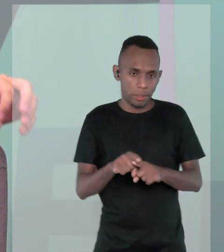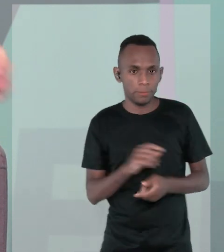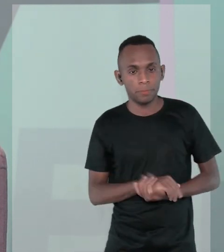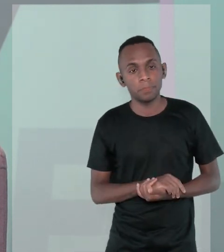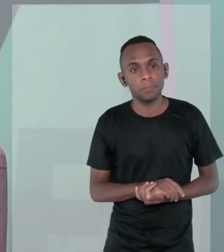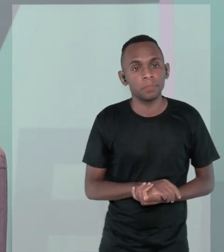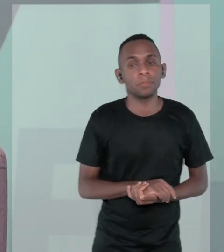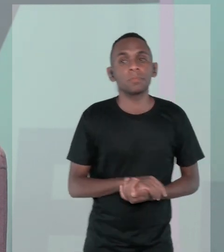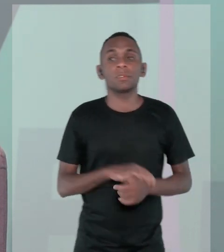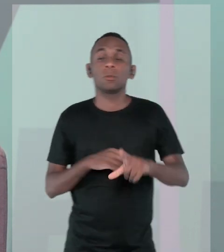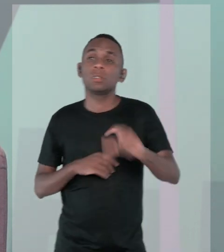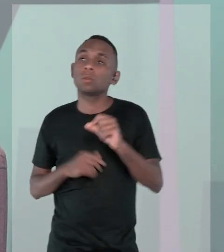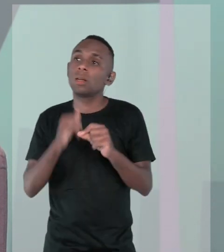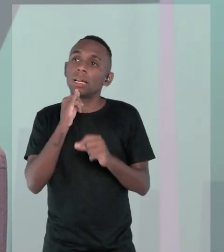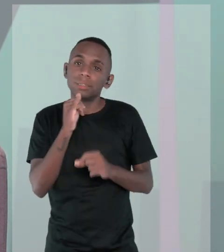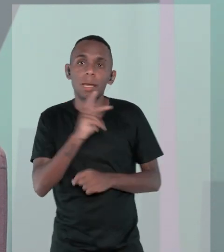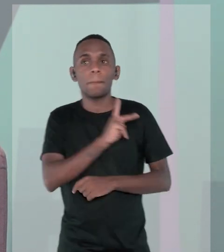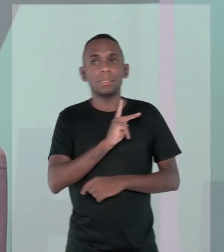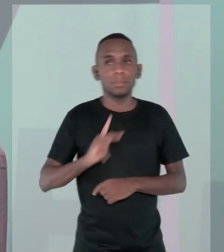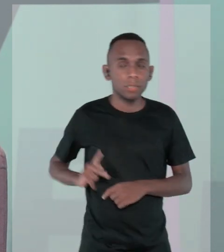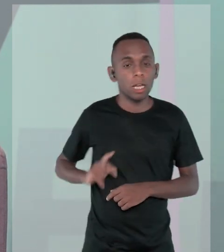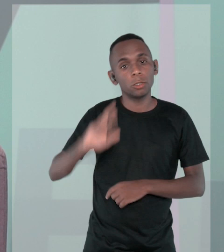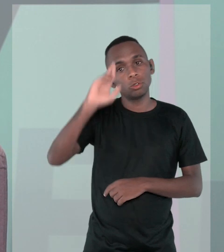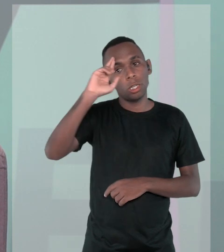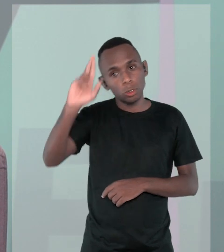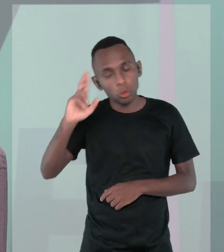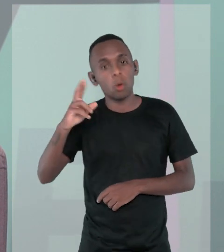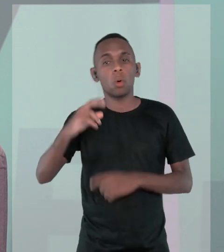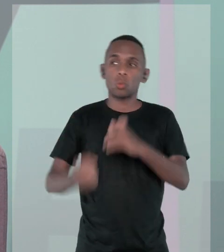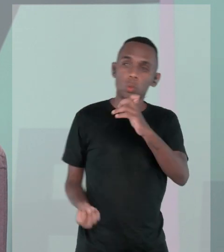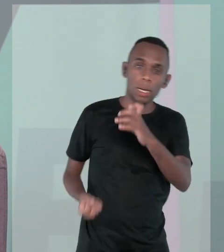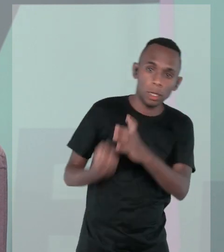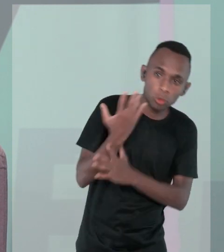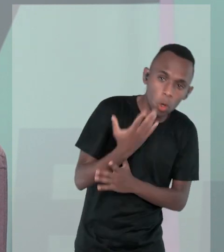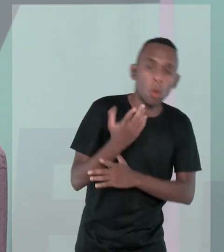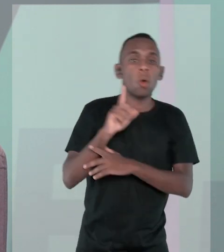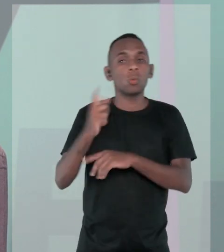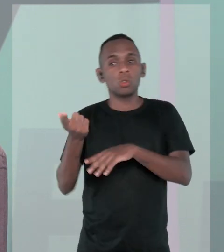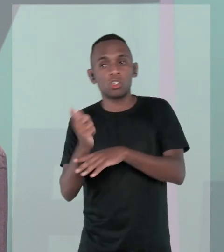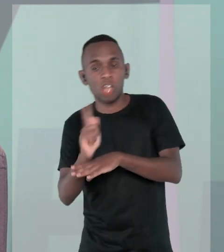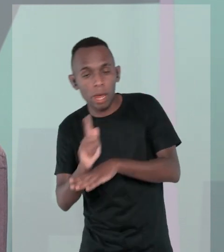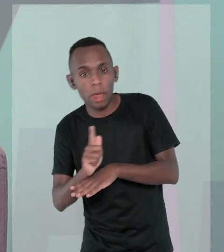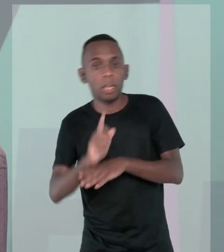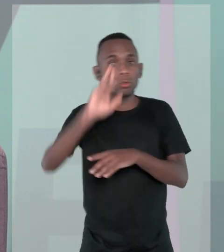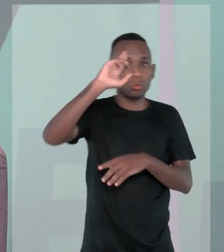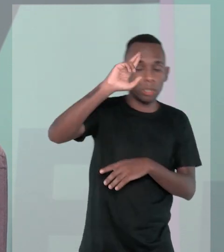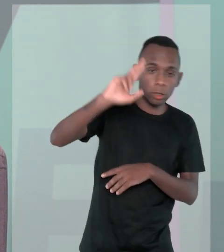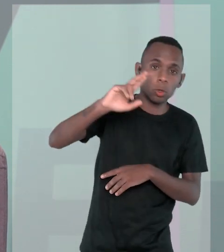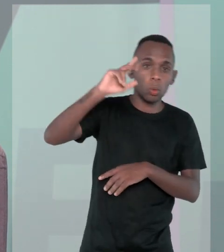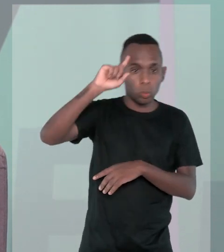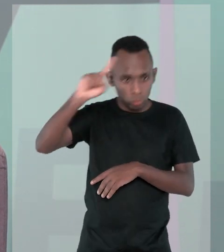Ela é uma escolha de um presidente, de um diretor executivo, de um fundador, de um gerente, de um